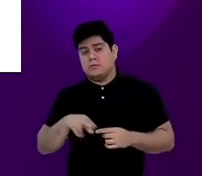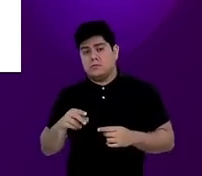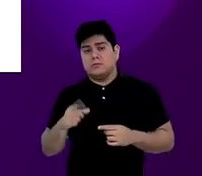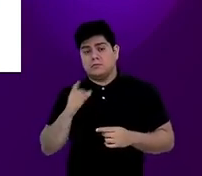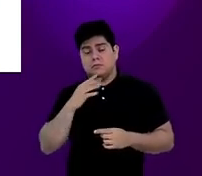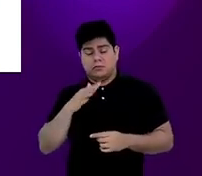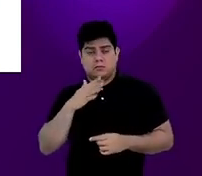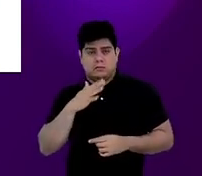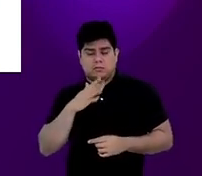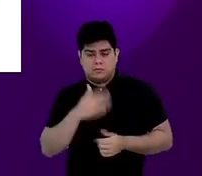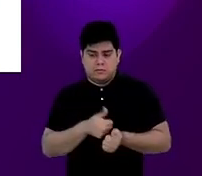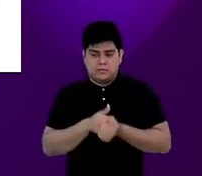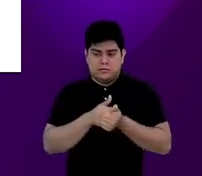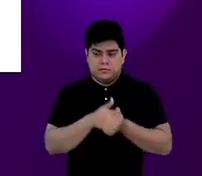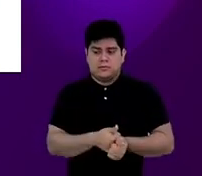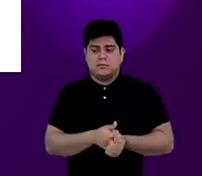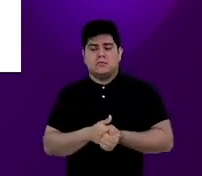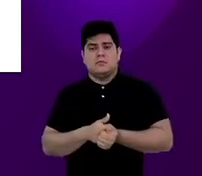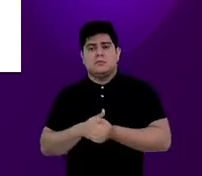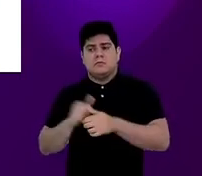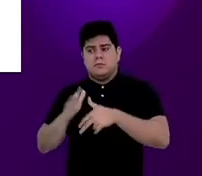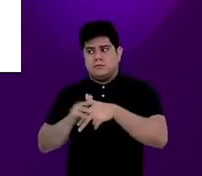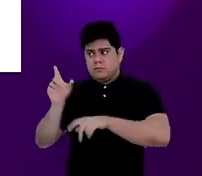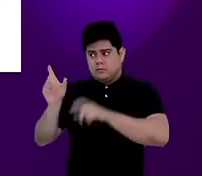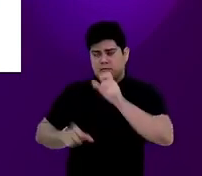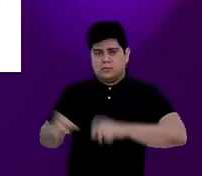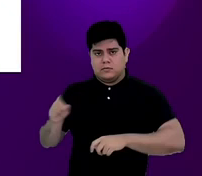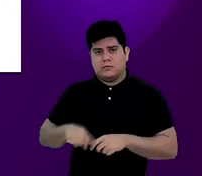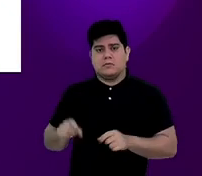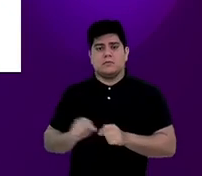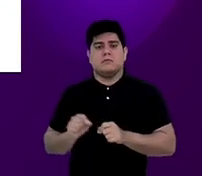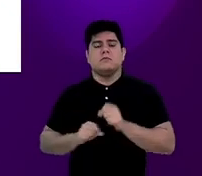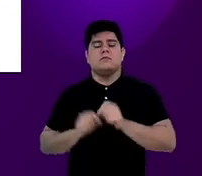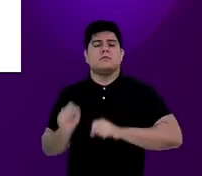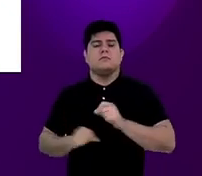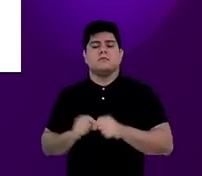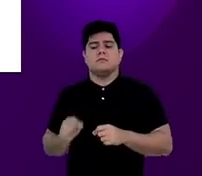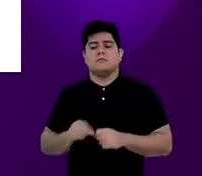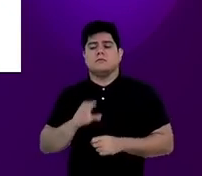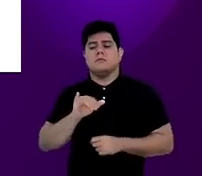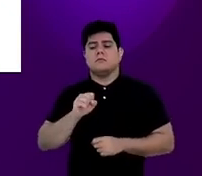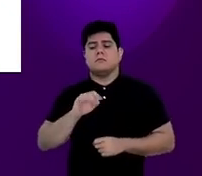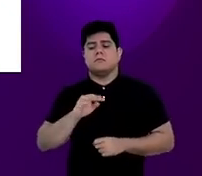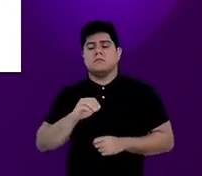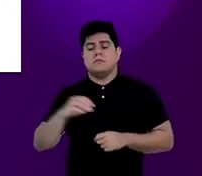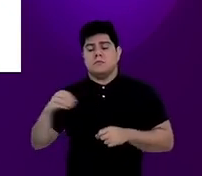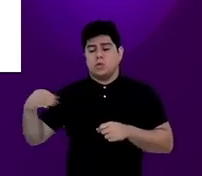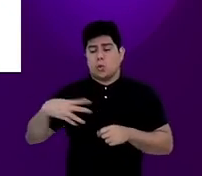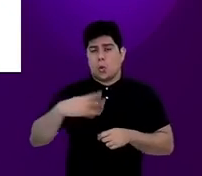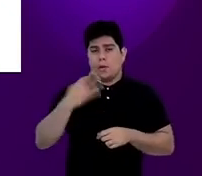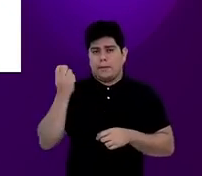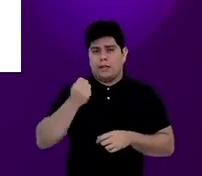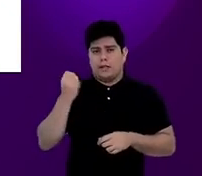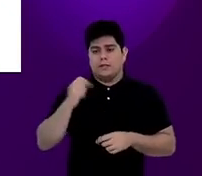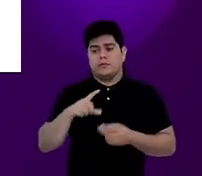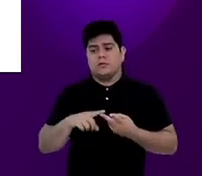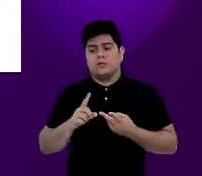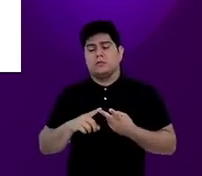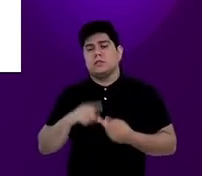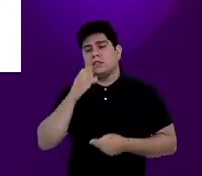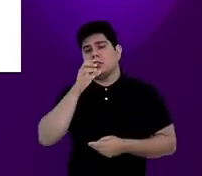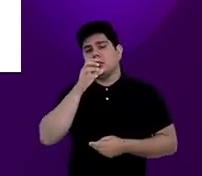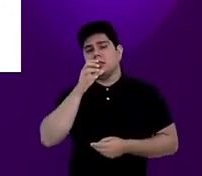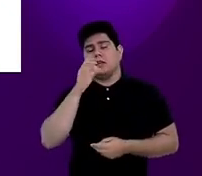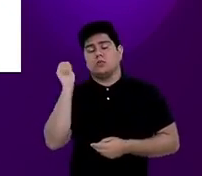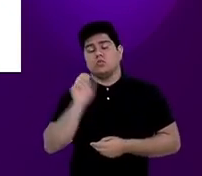natural que a gente acompanhe esses pacientes, e esses pacientes são feitas cistoscopia com luz branca. Hoje a gente já tem o blue light,